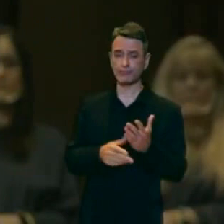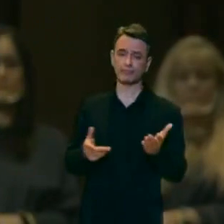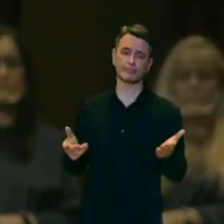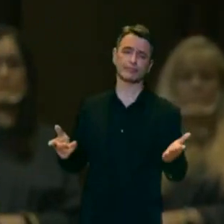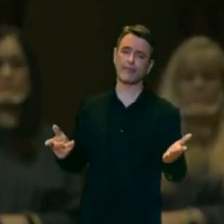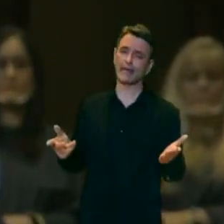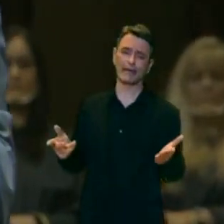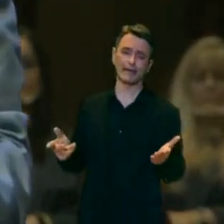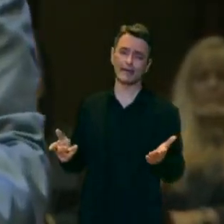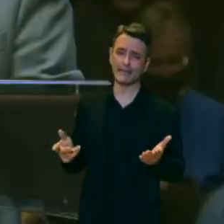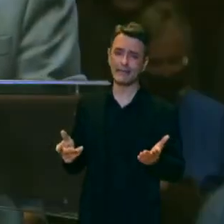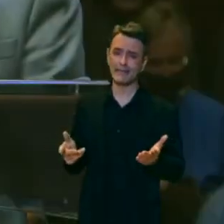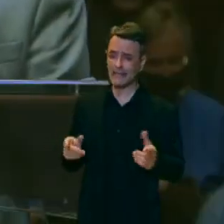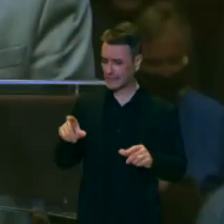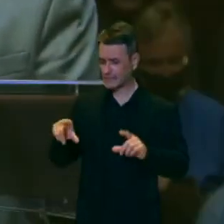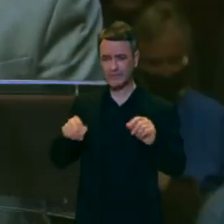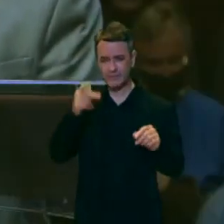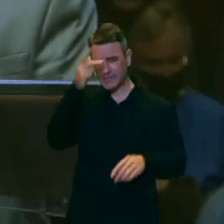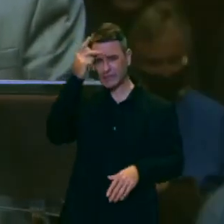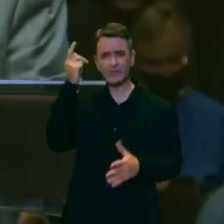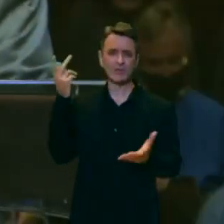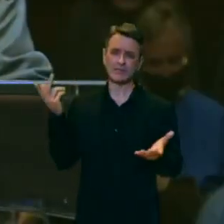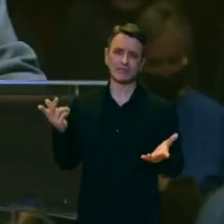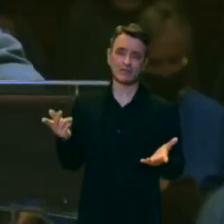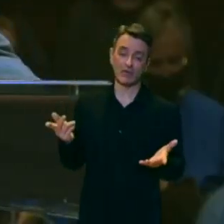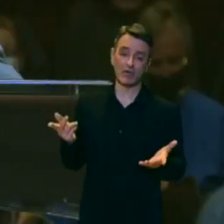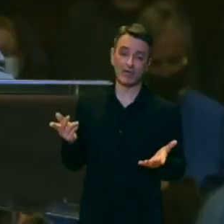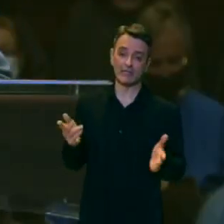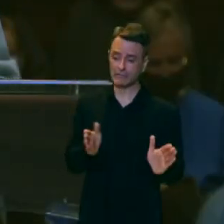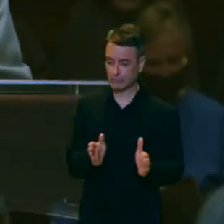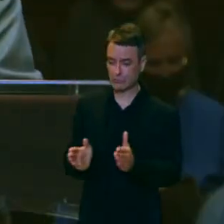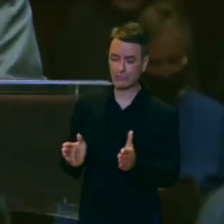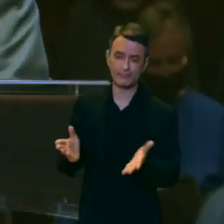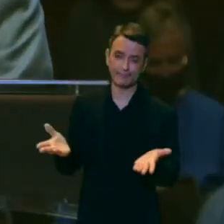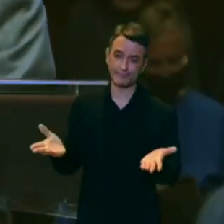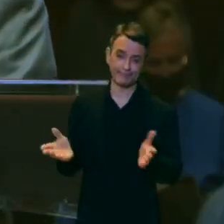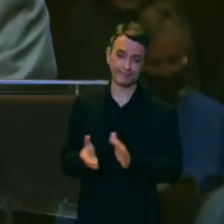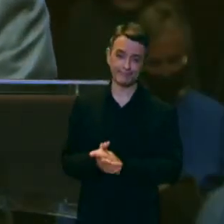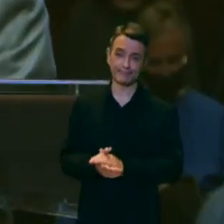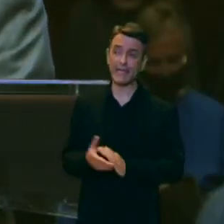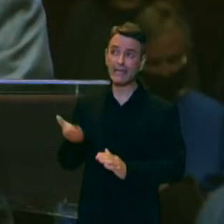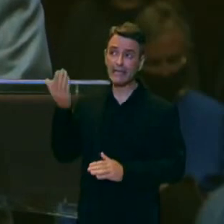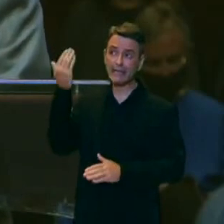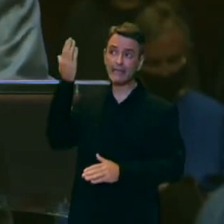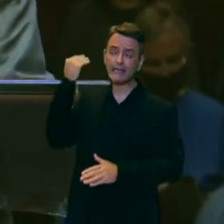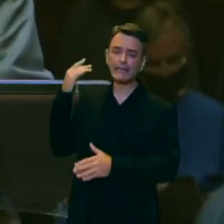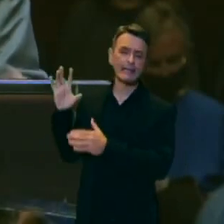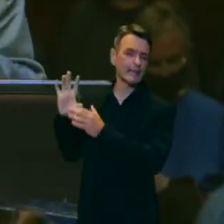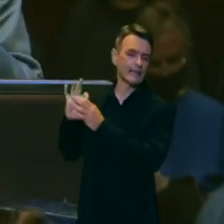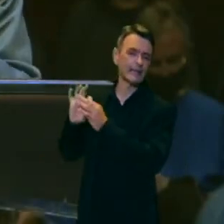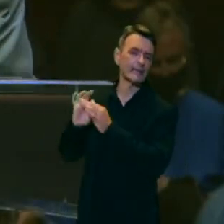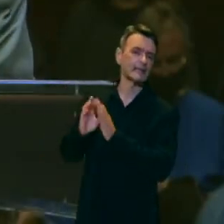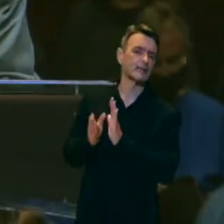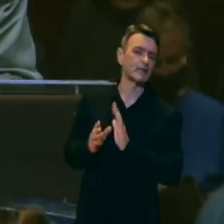caminhos eleitos pelas pessoas. E havia dentro daquele tempo uma